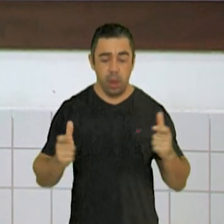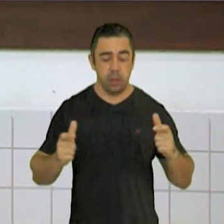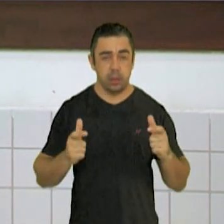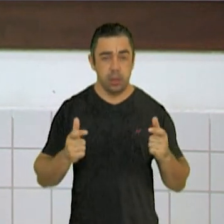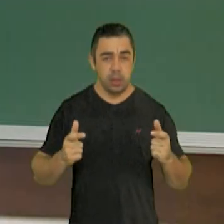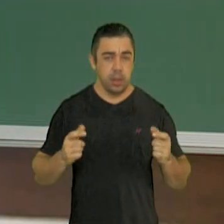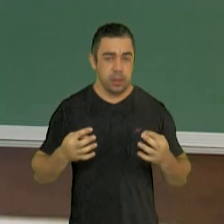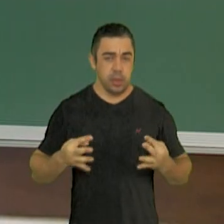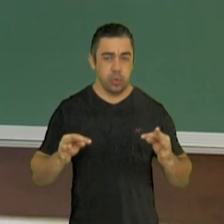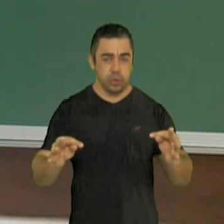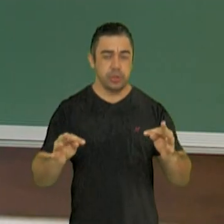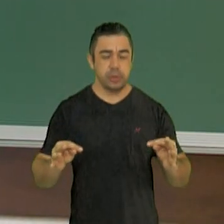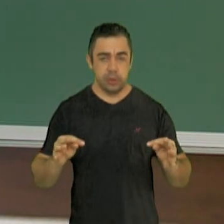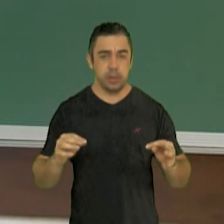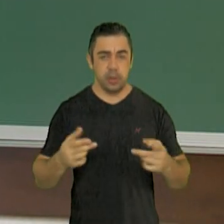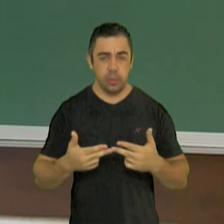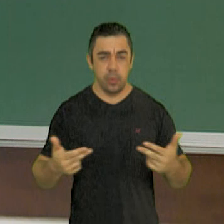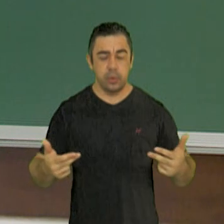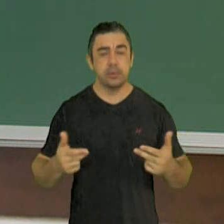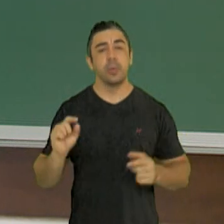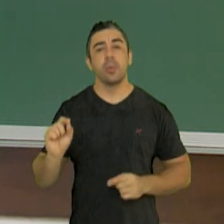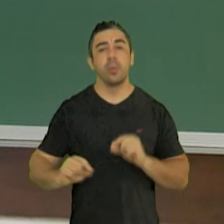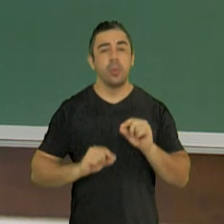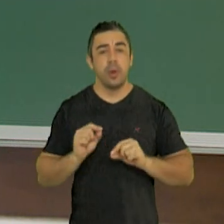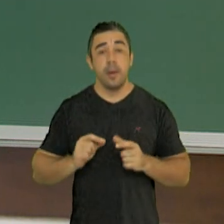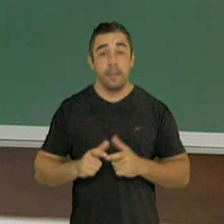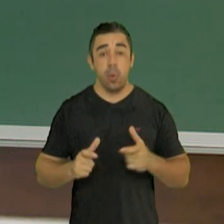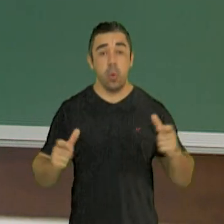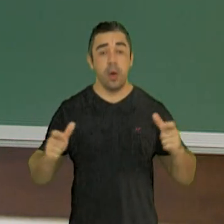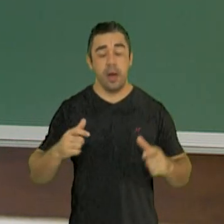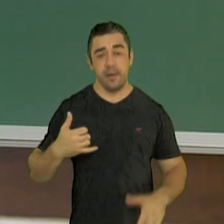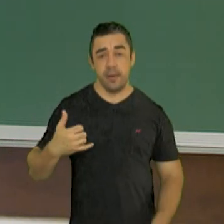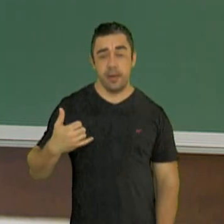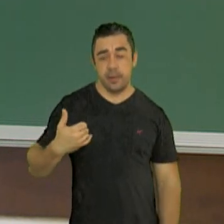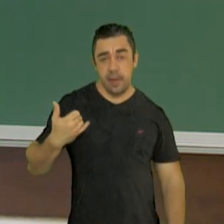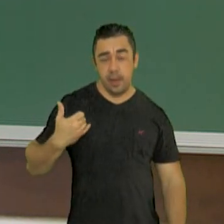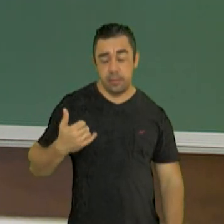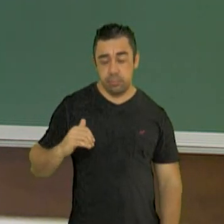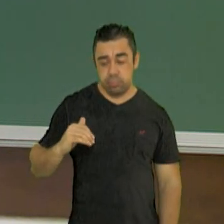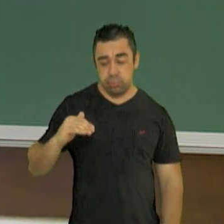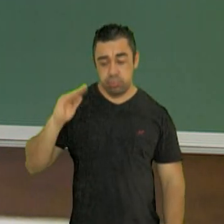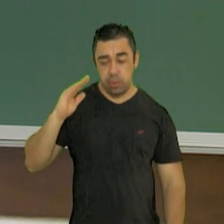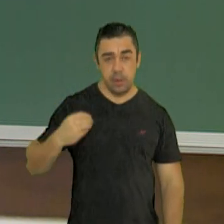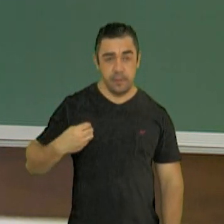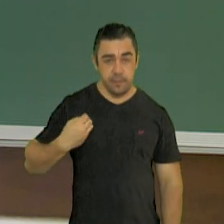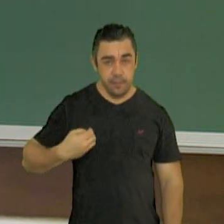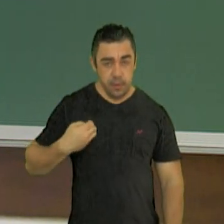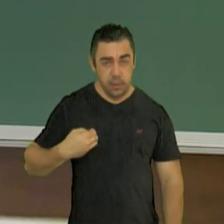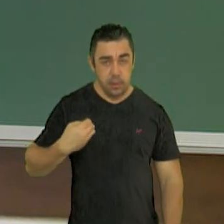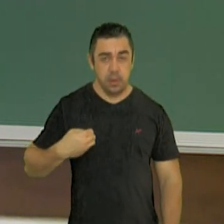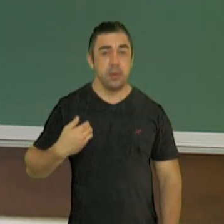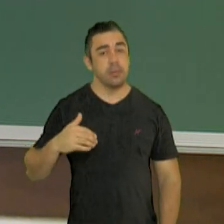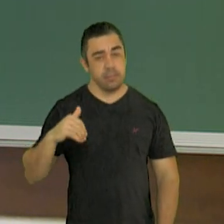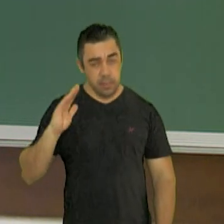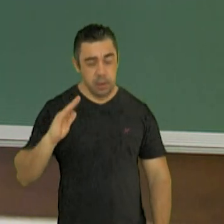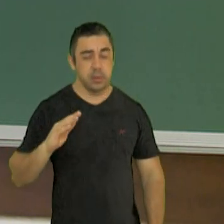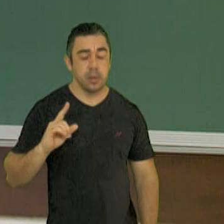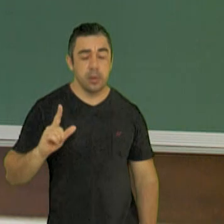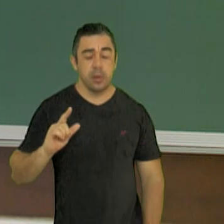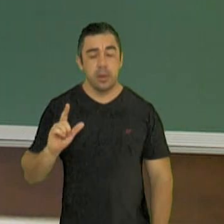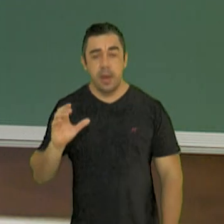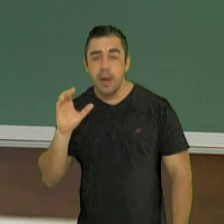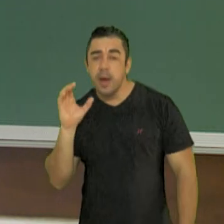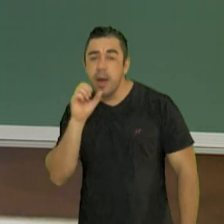científicos, tecnológicos da Segunda Revolução Industrial aumentam a expectativa das pessoas, a expectativa de vida, e causaram um